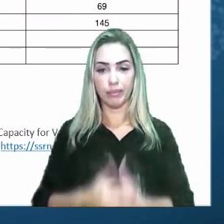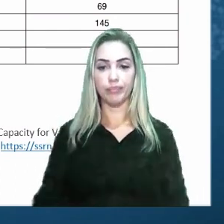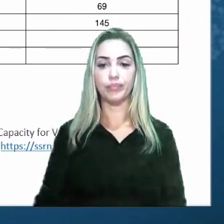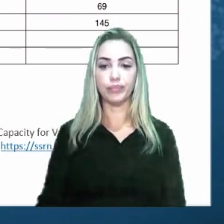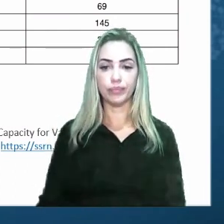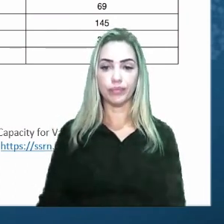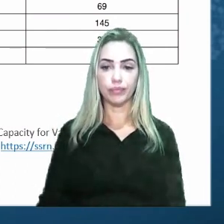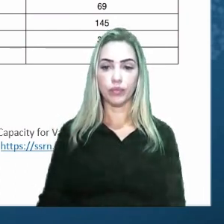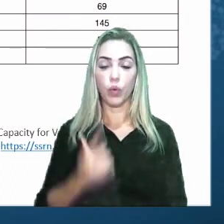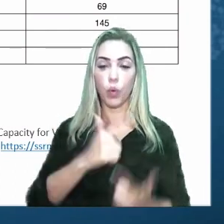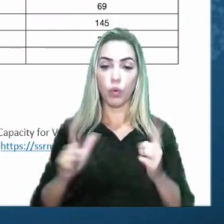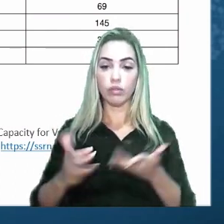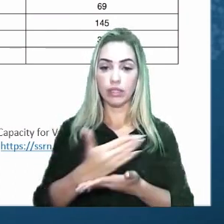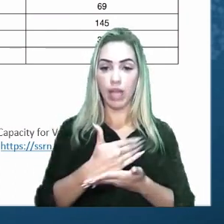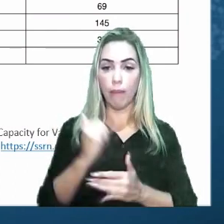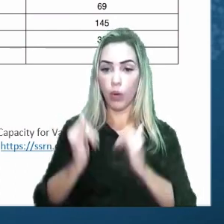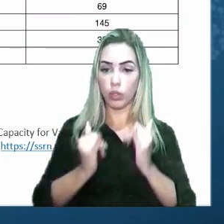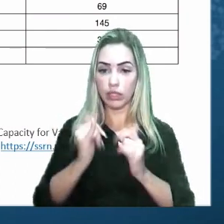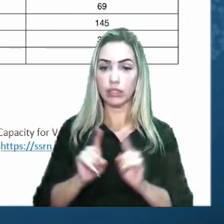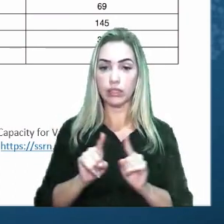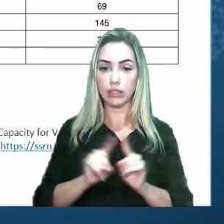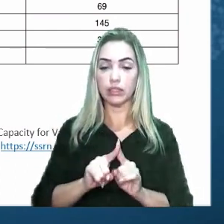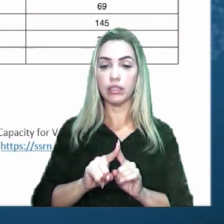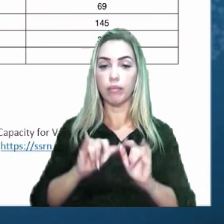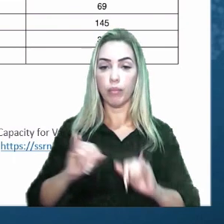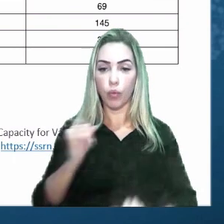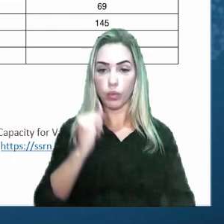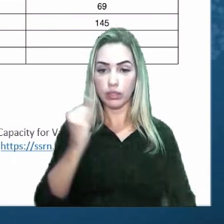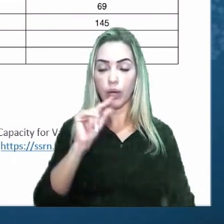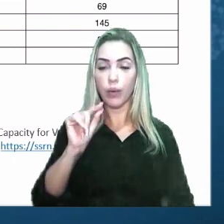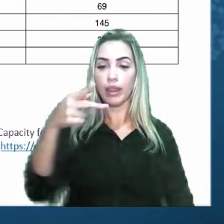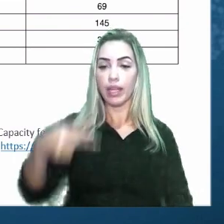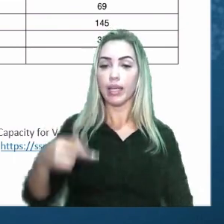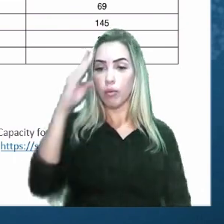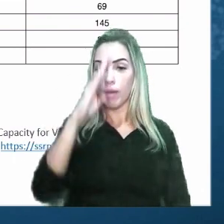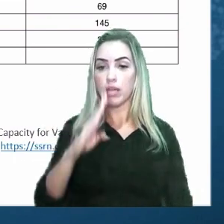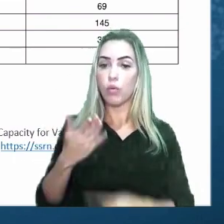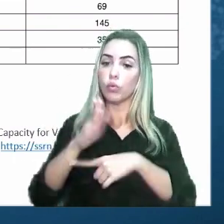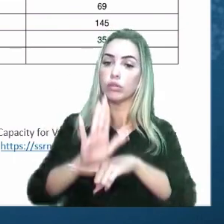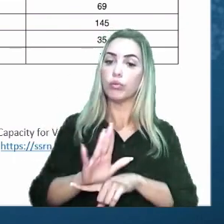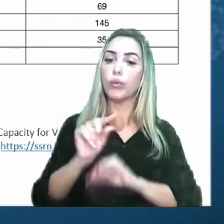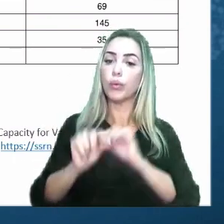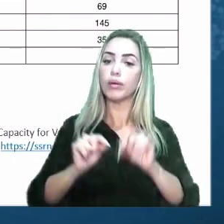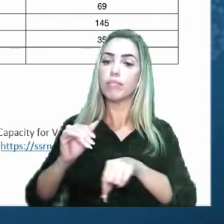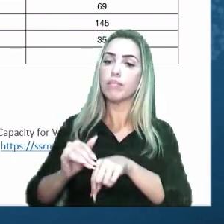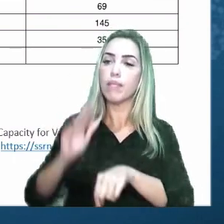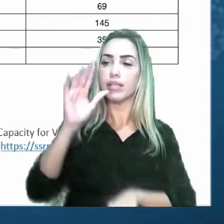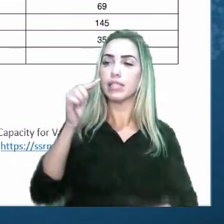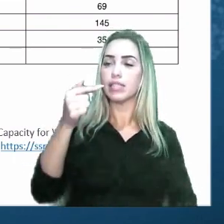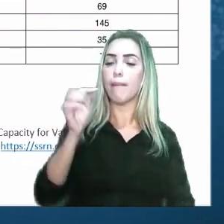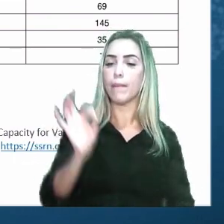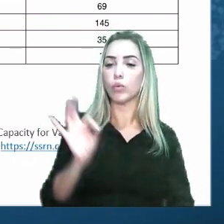Outros dados importantes são que o Brasil ele contribuiu com mais de